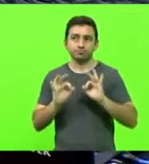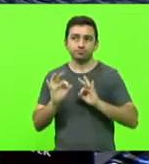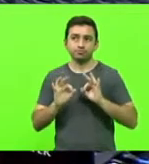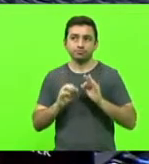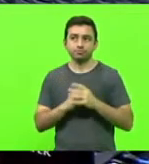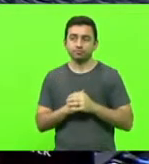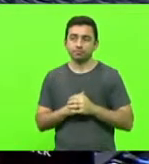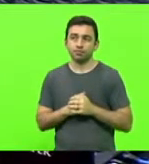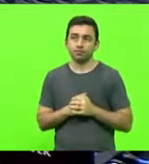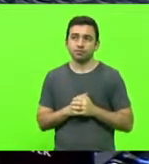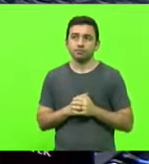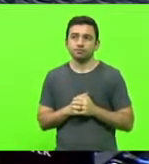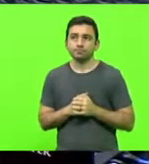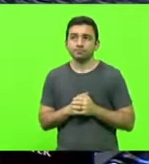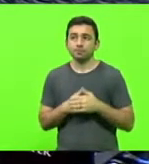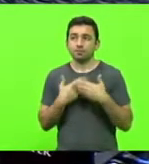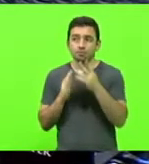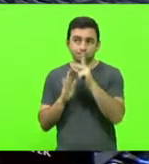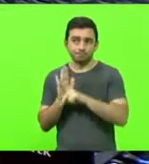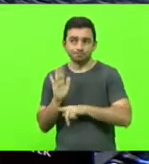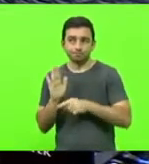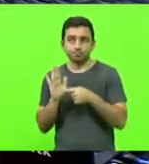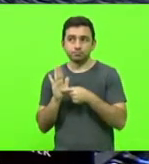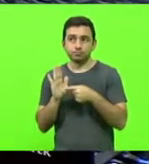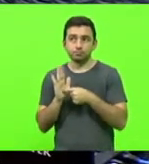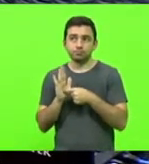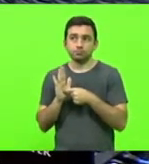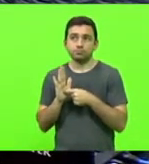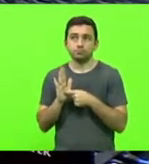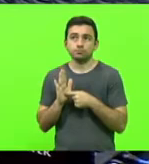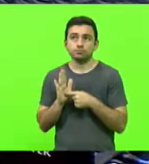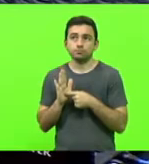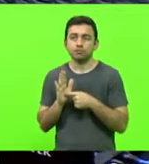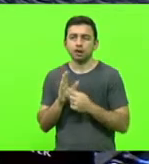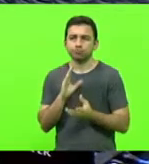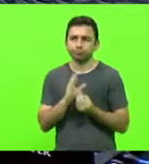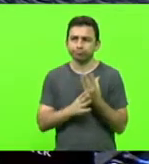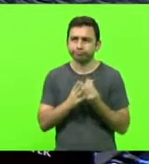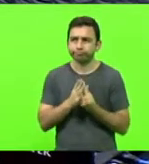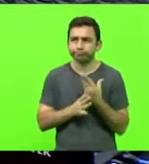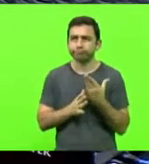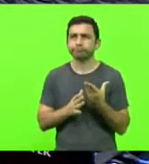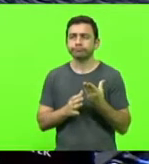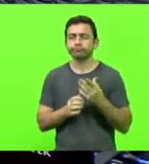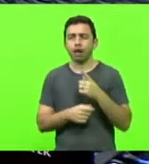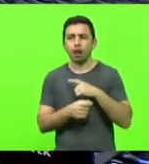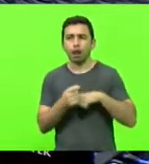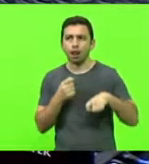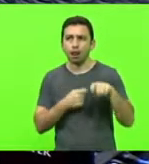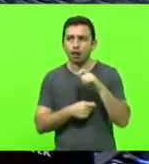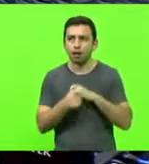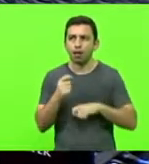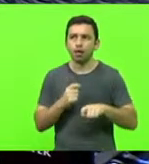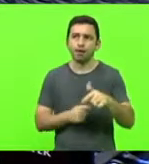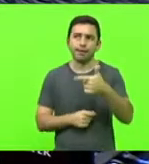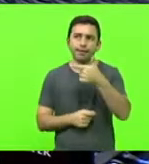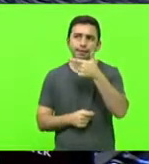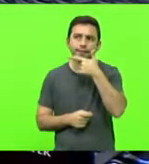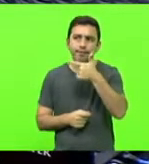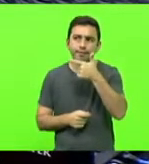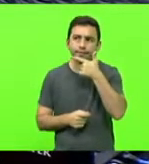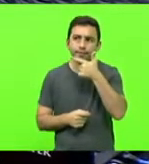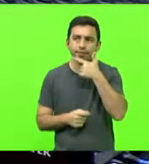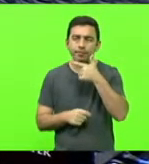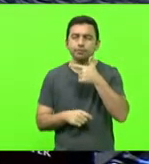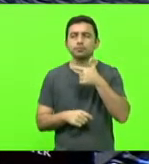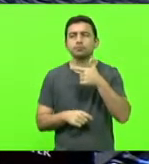mesmo. O projeto sobre a produção e comercialização de queijos artesanais de leite